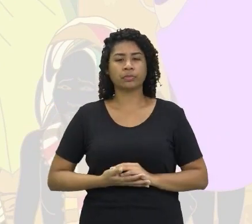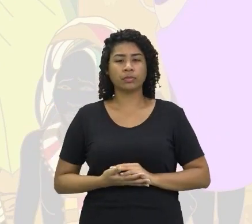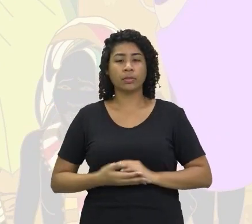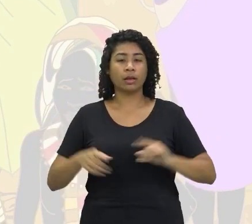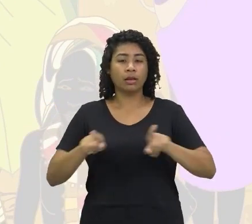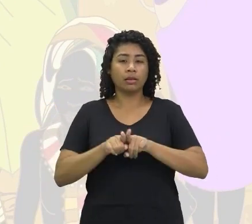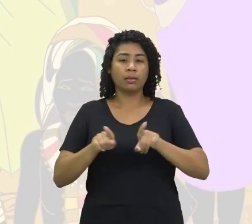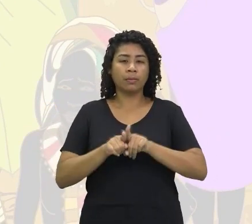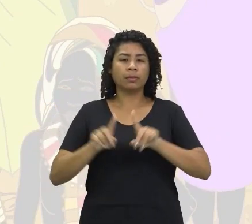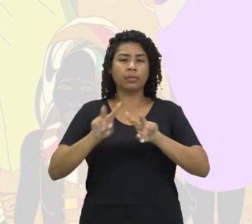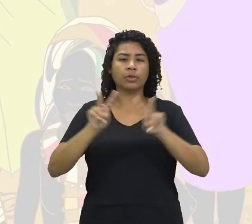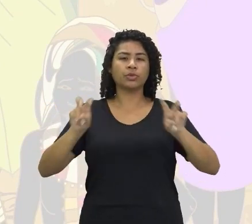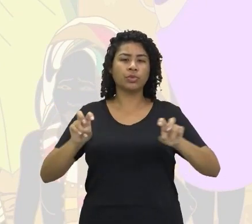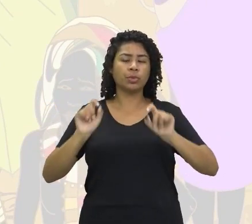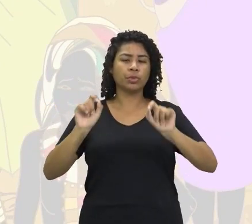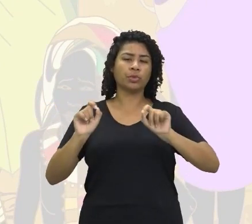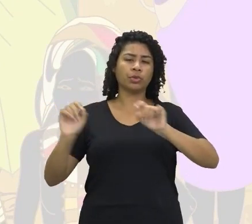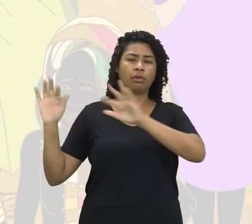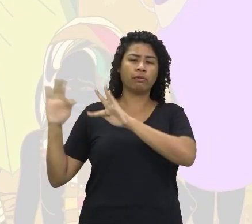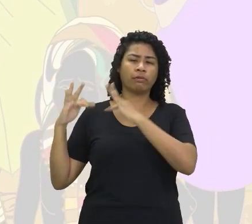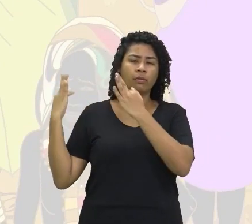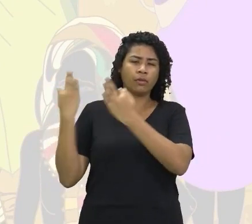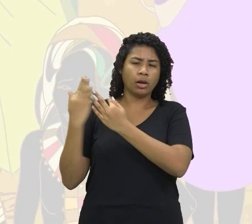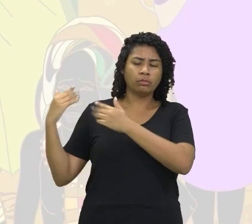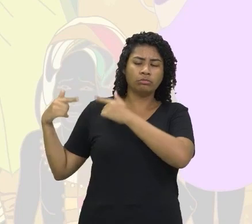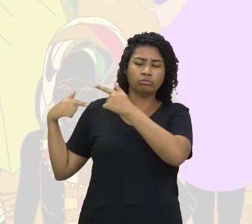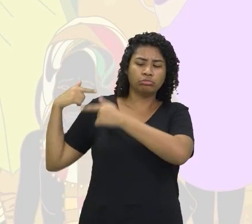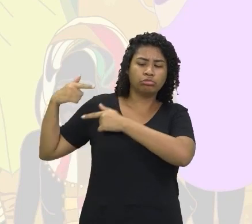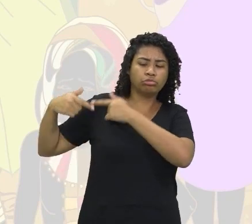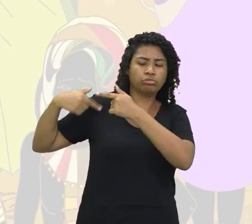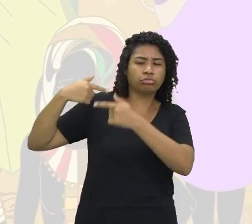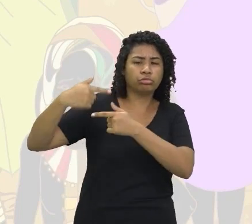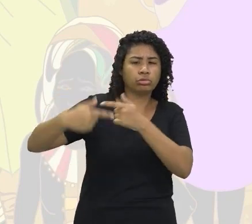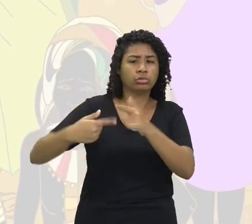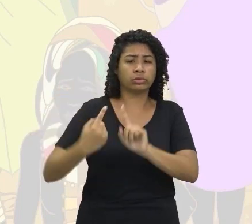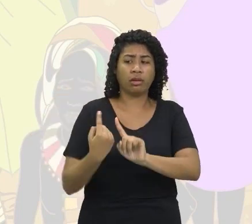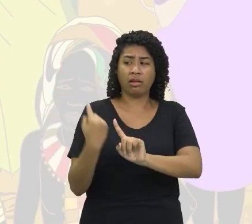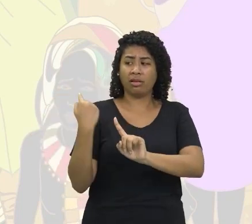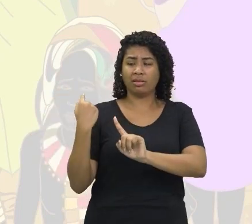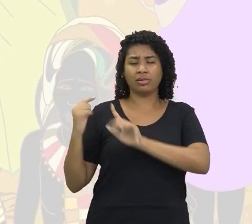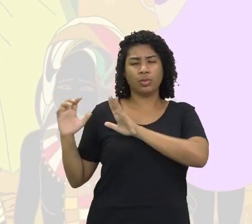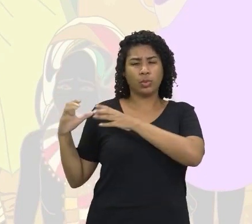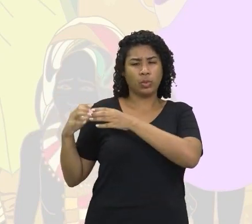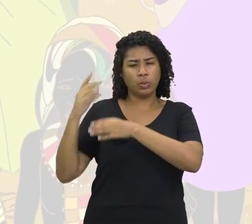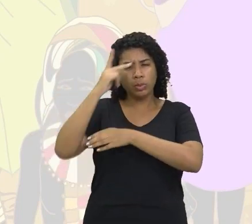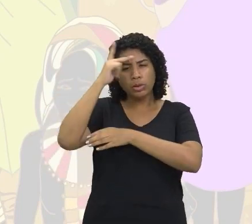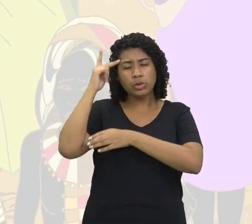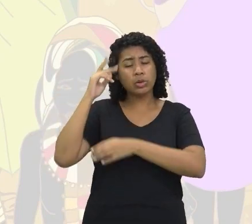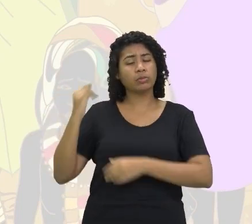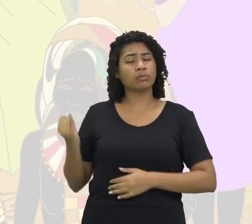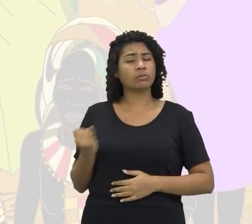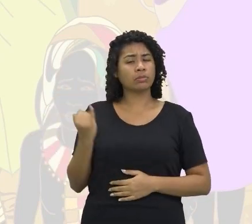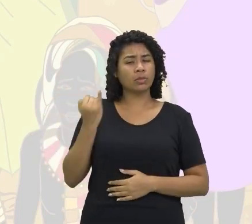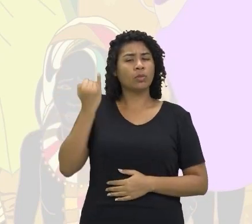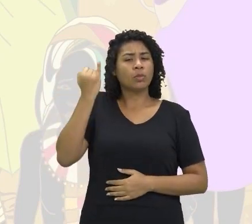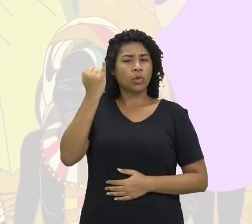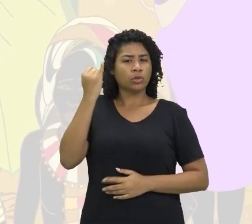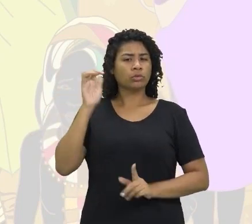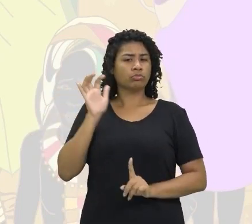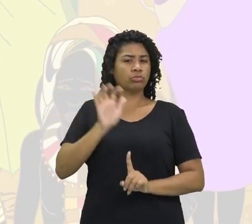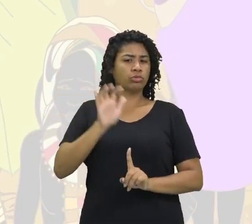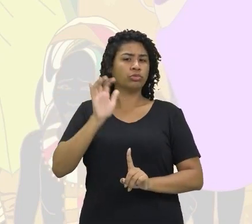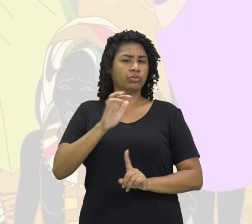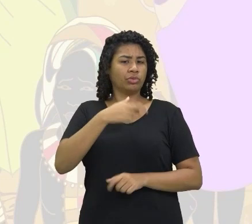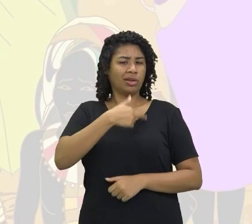que é o culto aos antepassados. Os antepassados têm um grande peso na religião afro-brasileira, né?